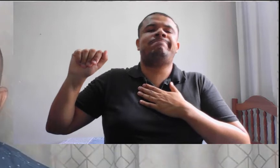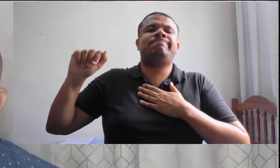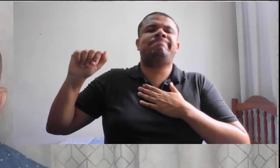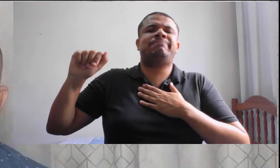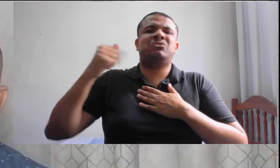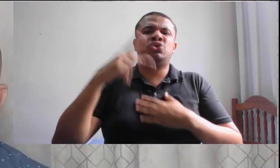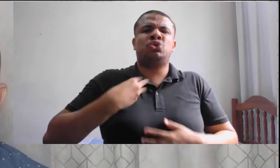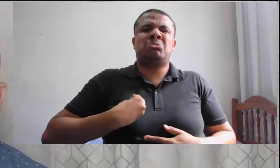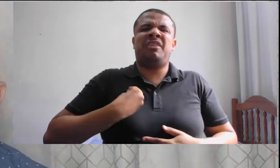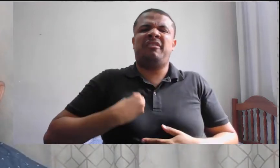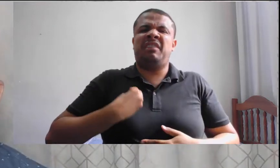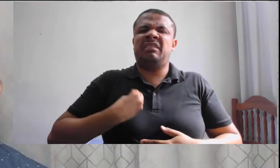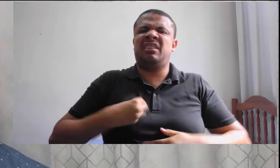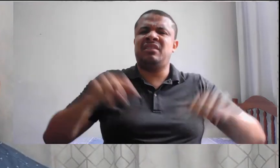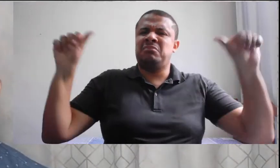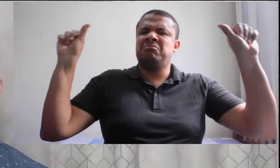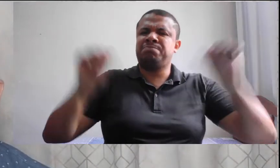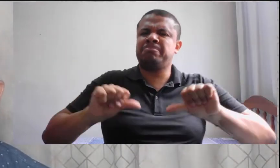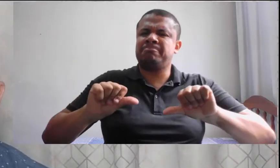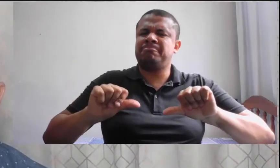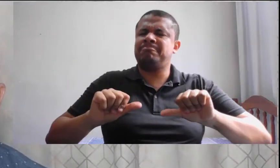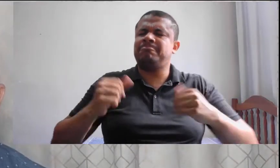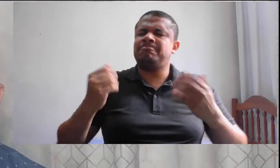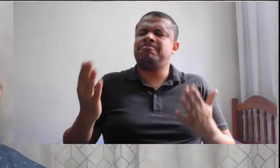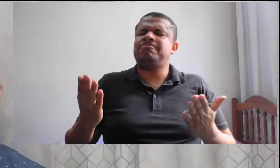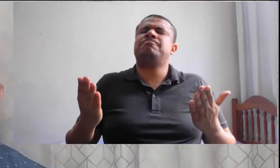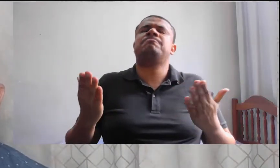que tipo de vida você está levando?